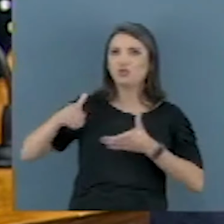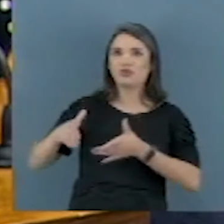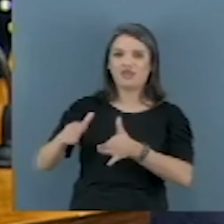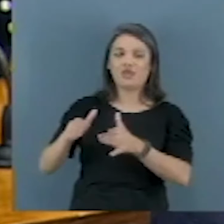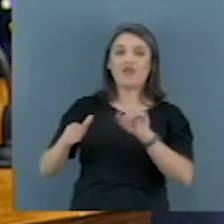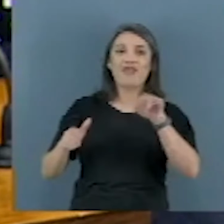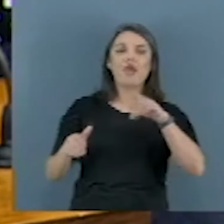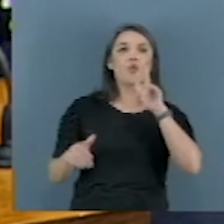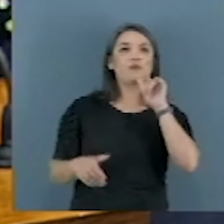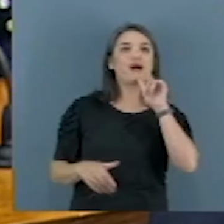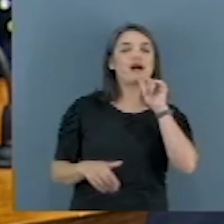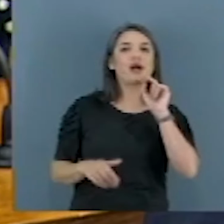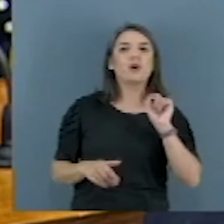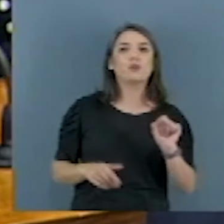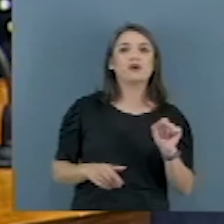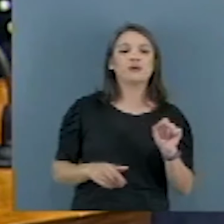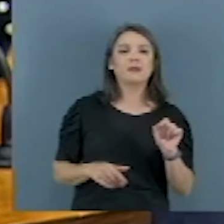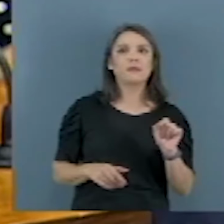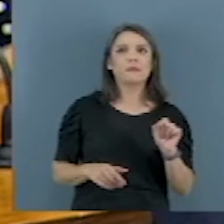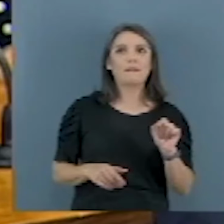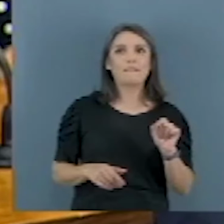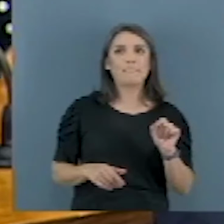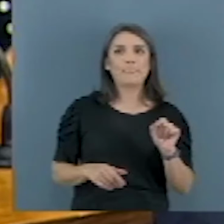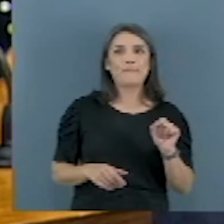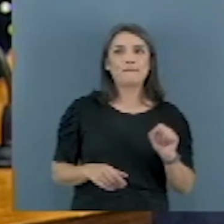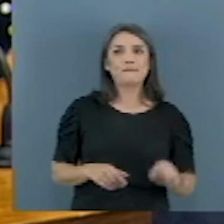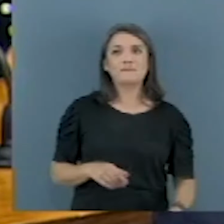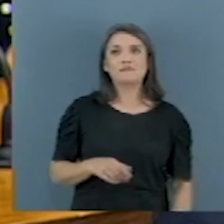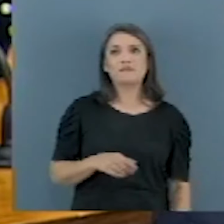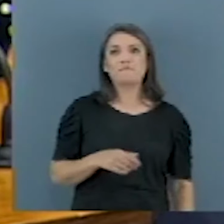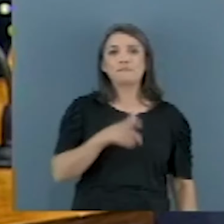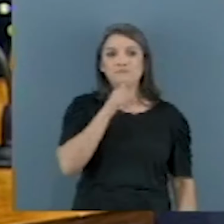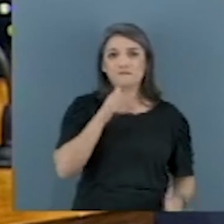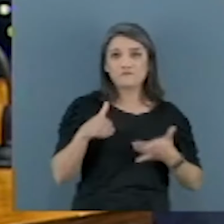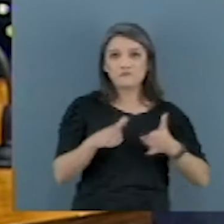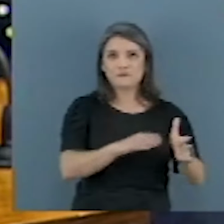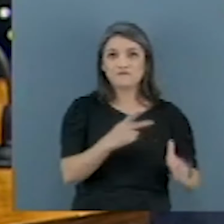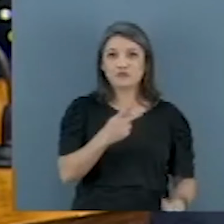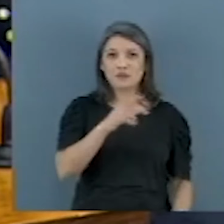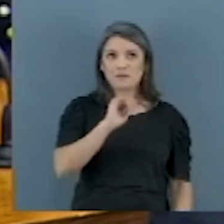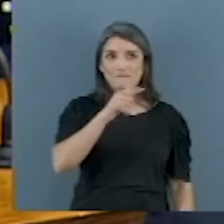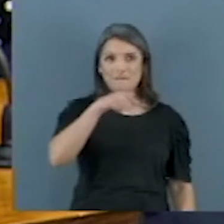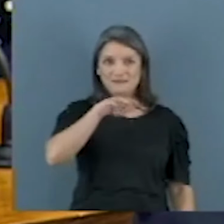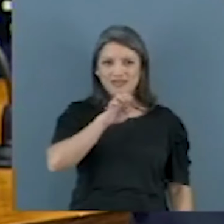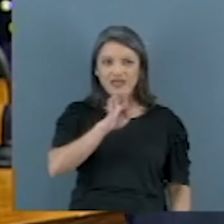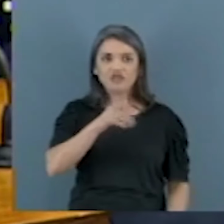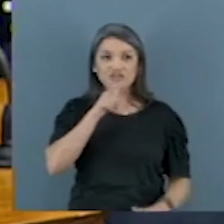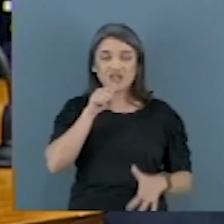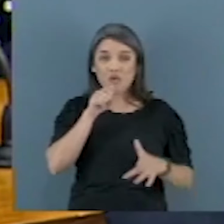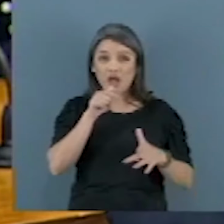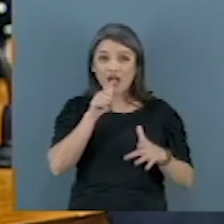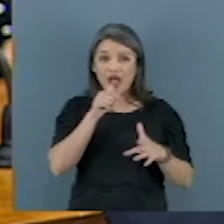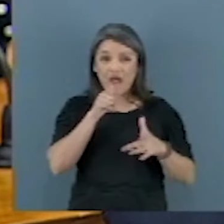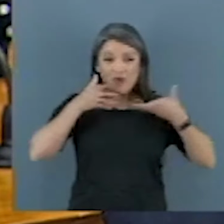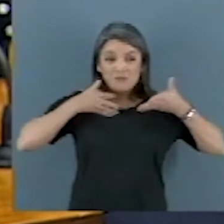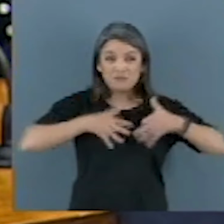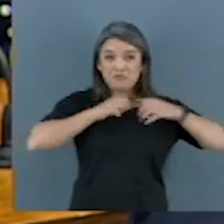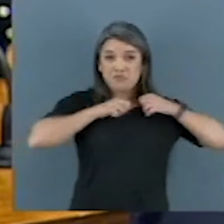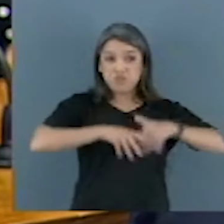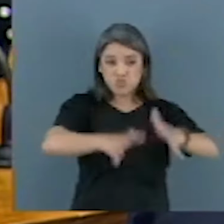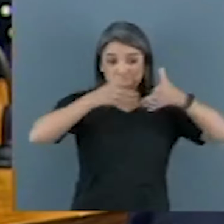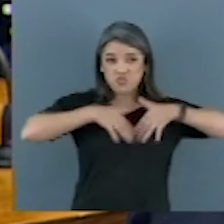lá, o ripiquete do Igarapé, e aí leva tudo. Então, Valdez, eu tenho certeza, já foi